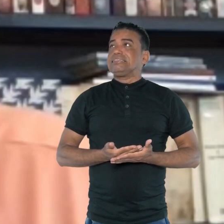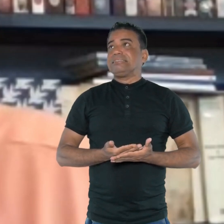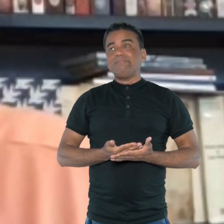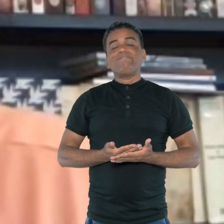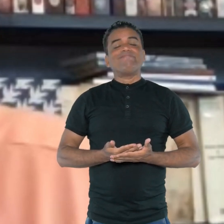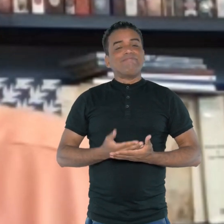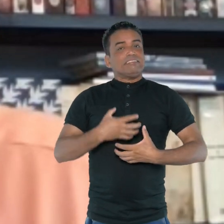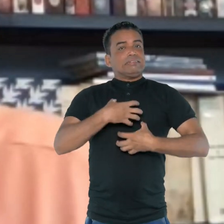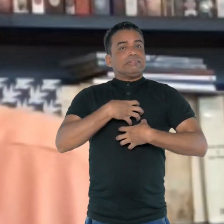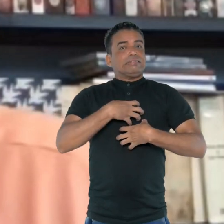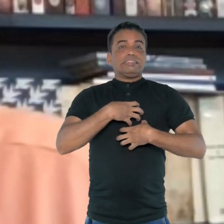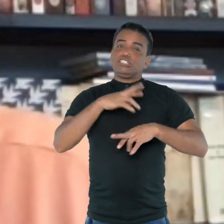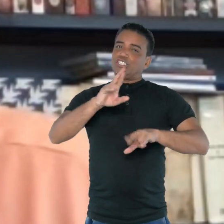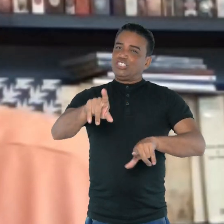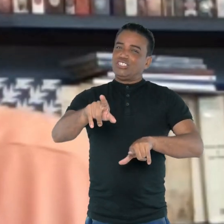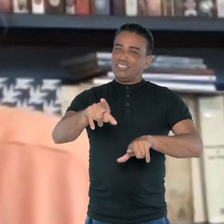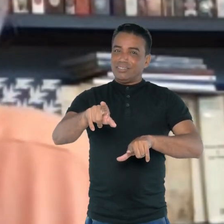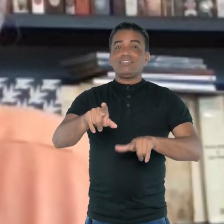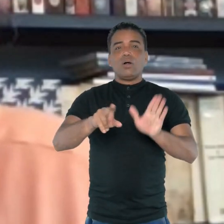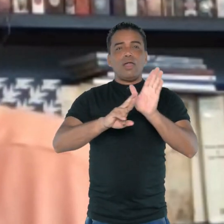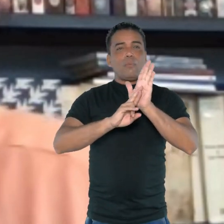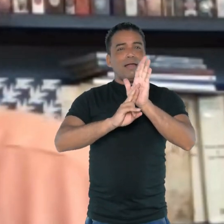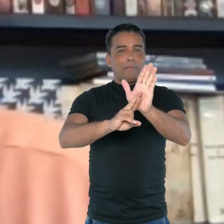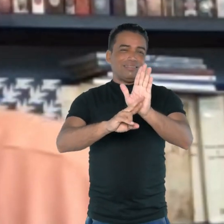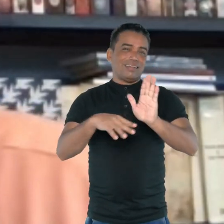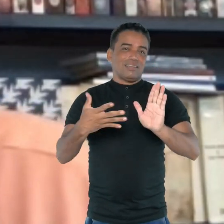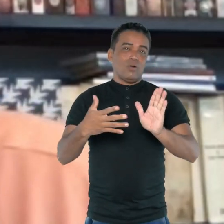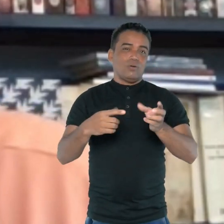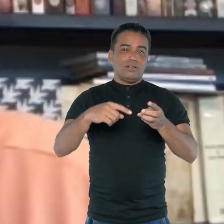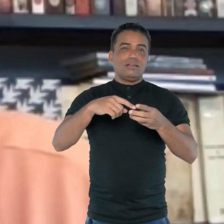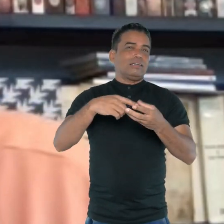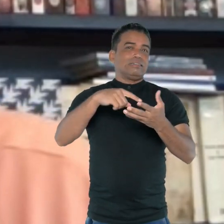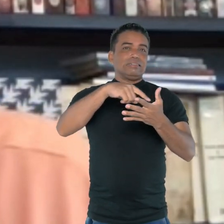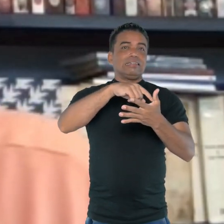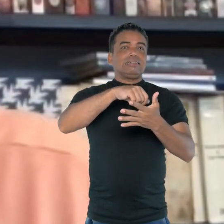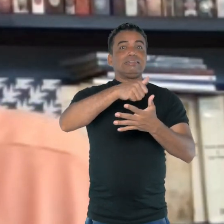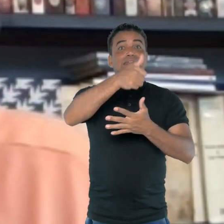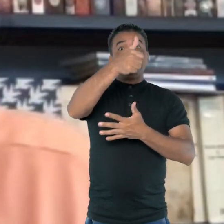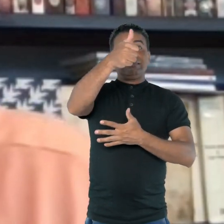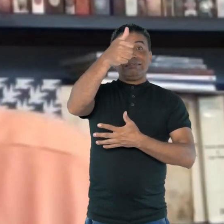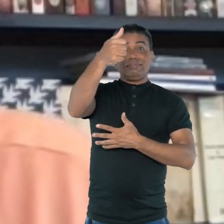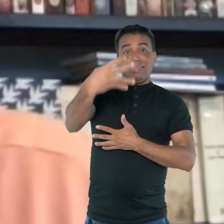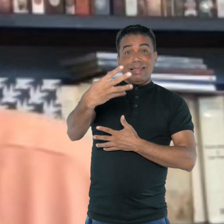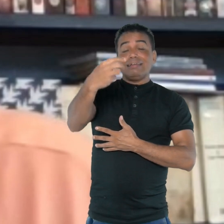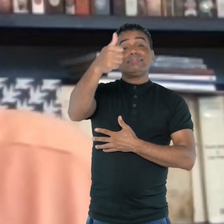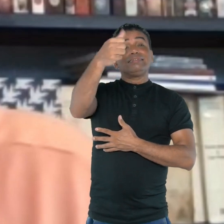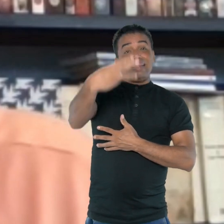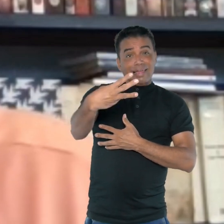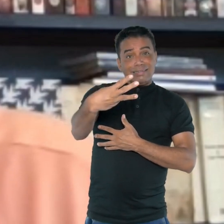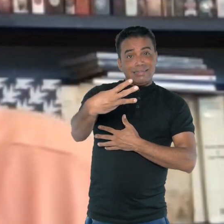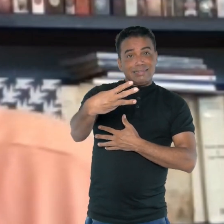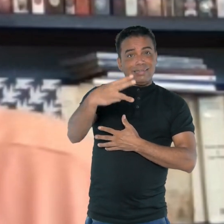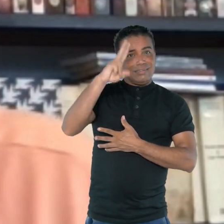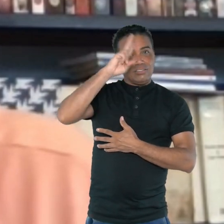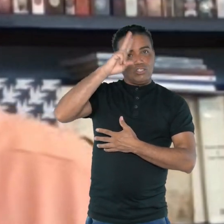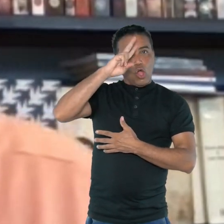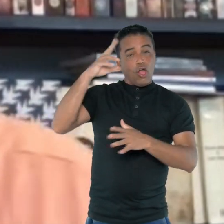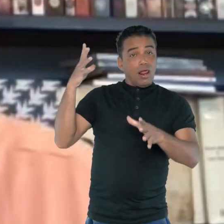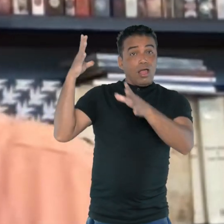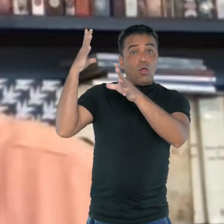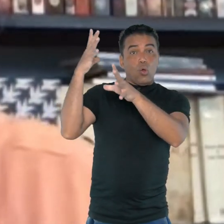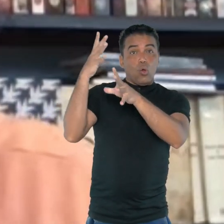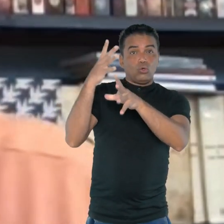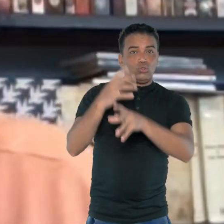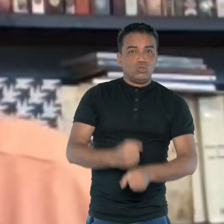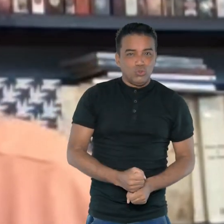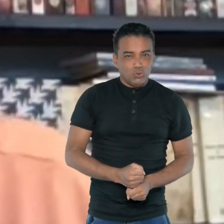Então, ácido é essa representação. São 13 histórias que, no conjunto do